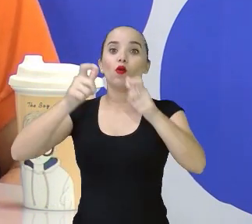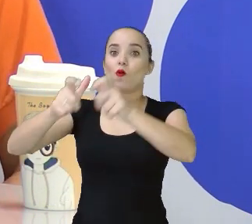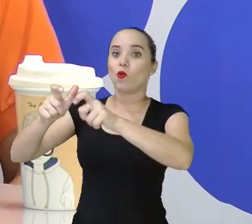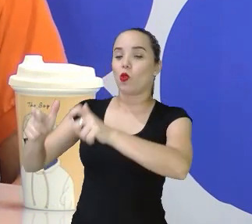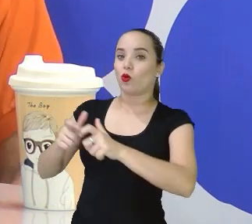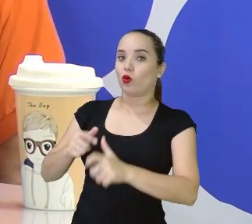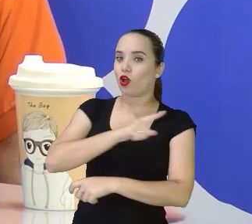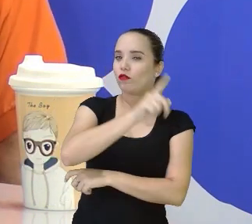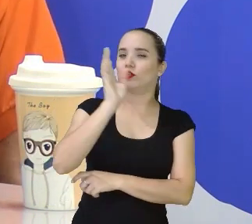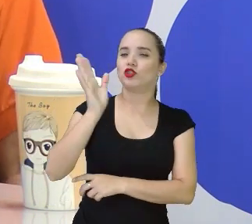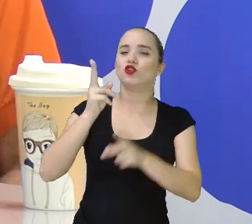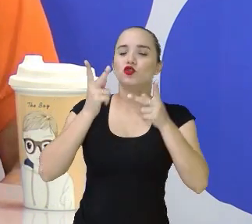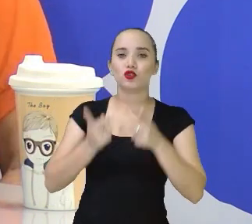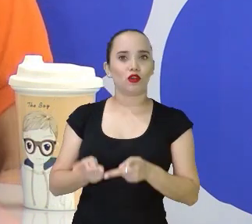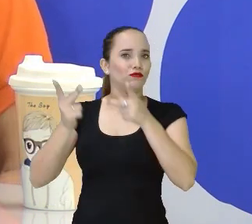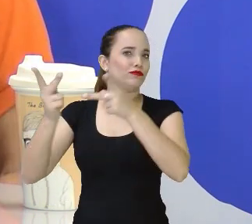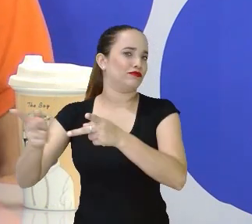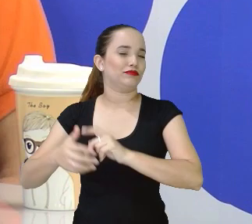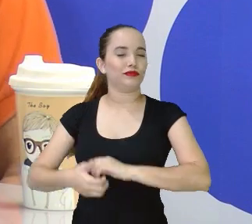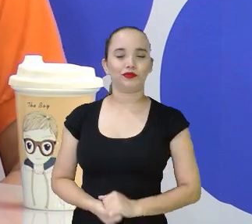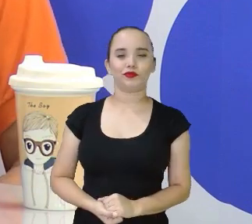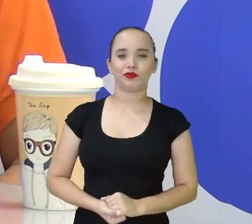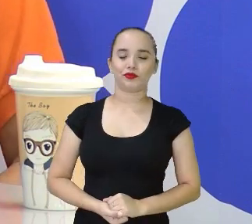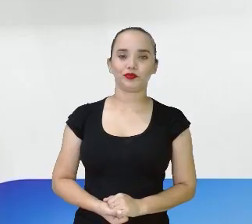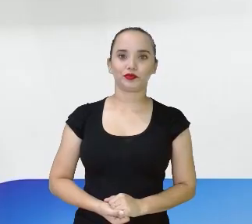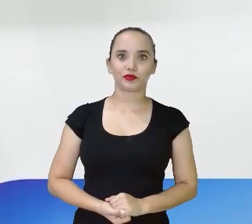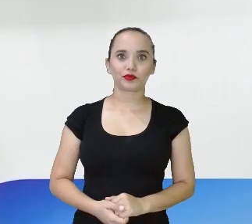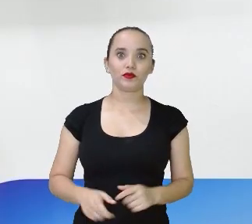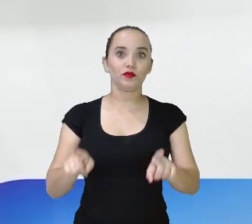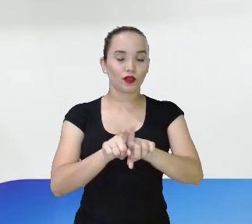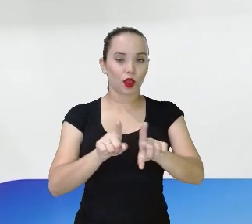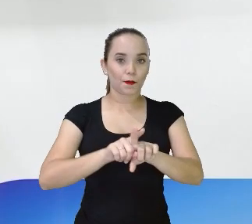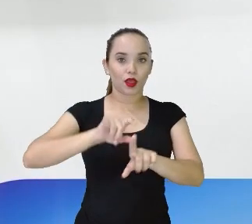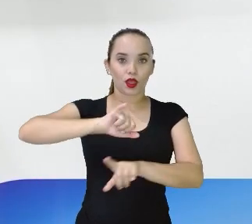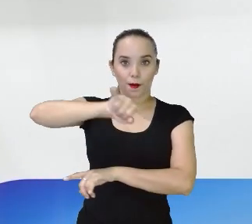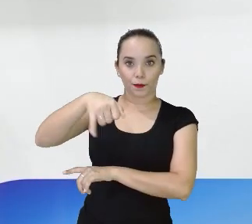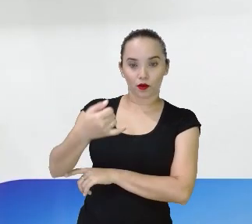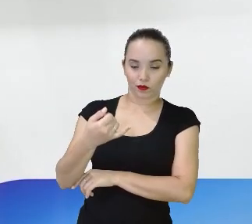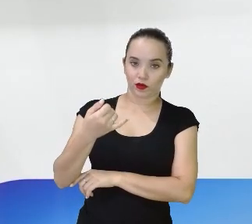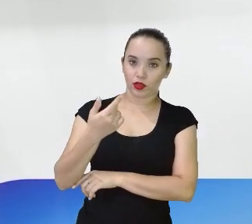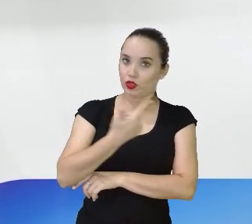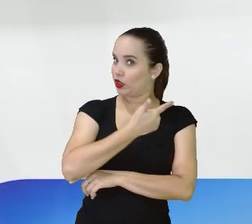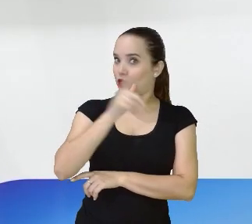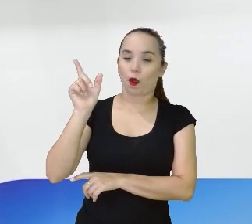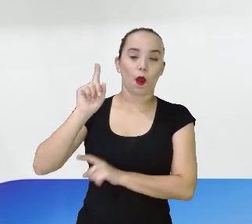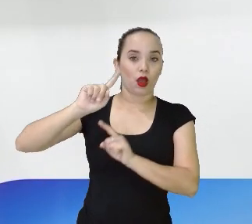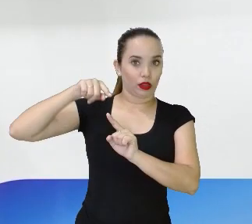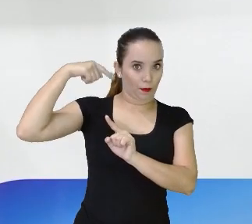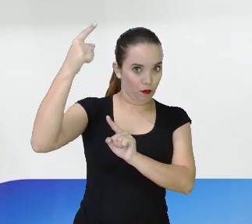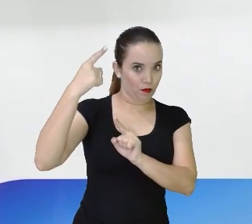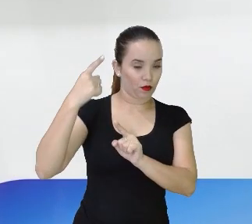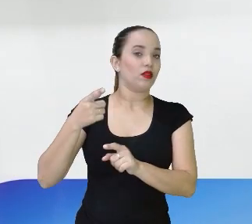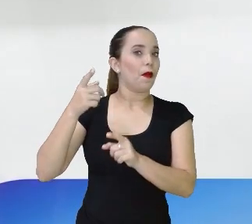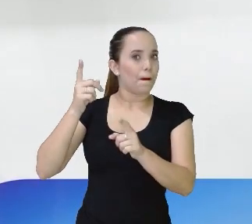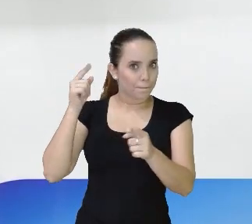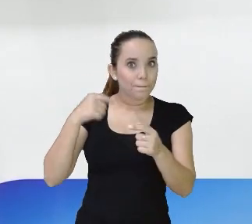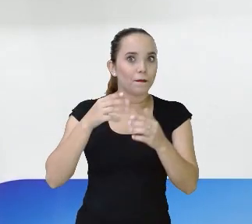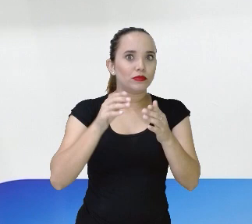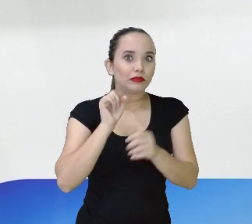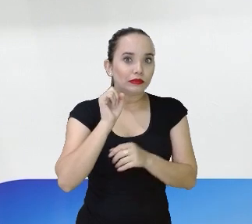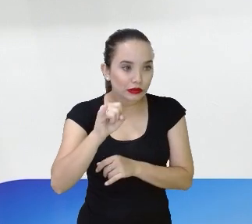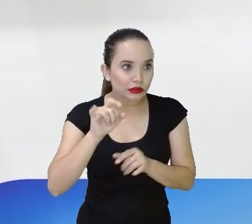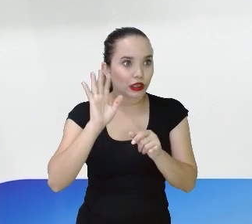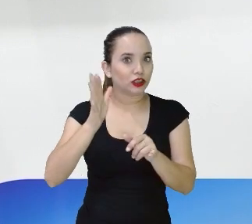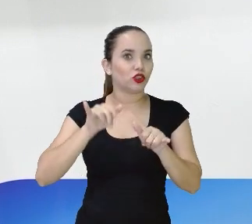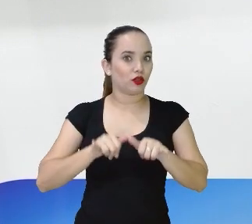que vocês já visitaram a família de vocês. É verdade. E aproveita, da próxima vez, se foi o mercado de São José, pede para ela te levar junto,